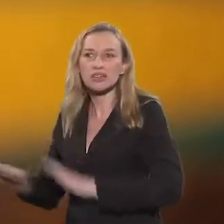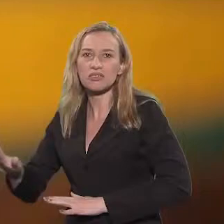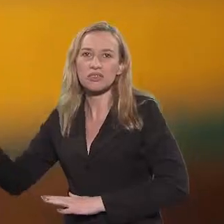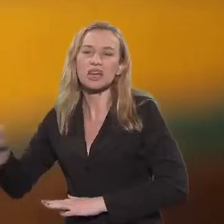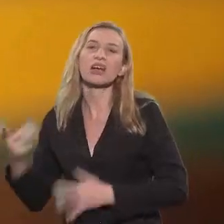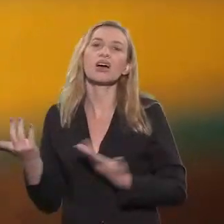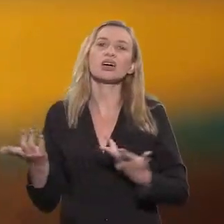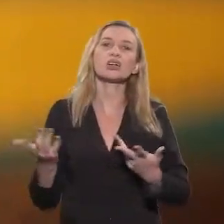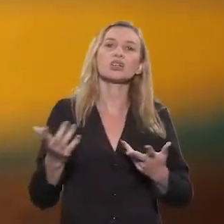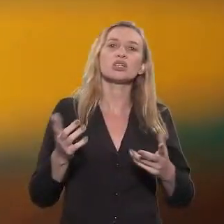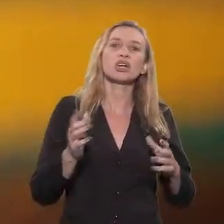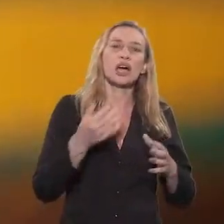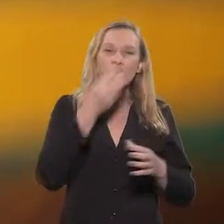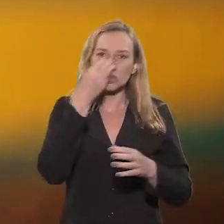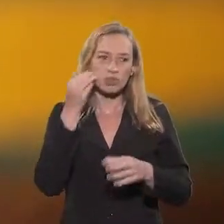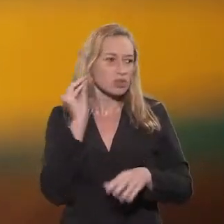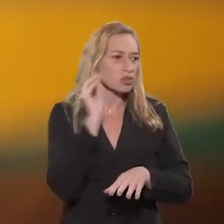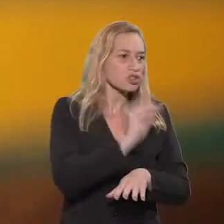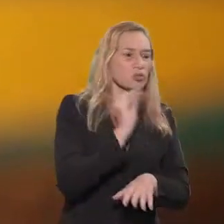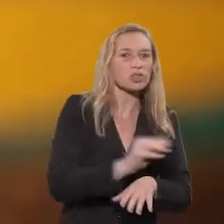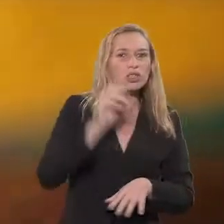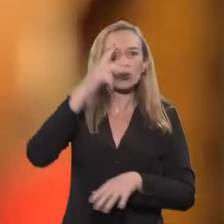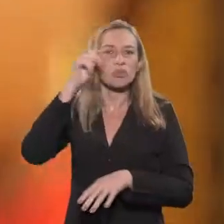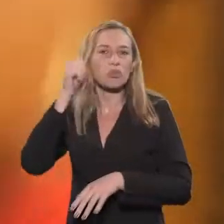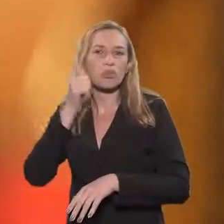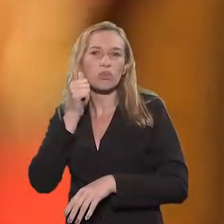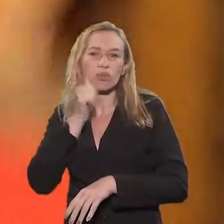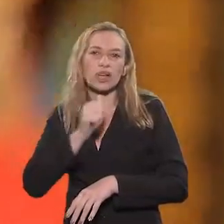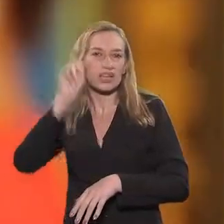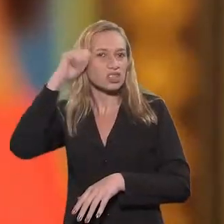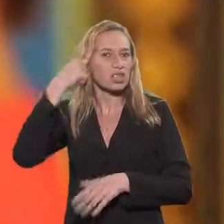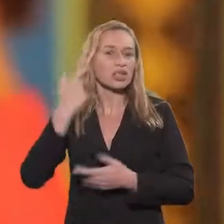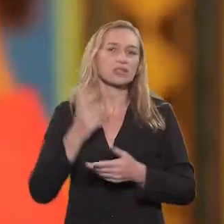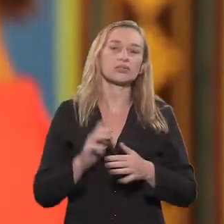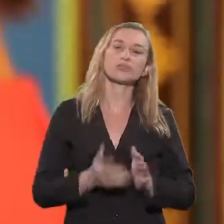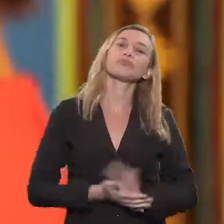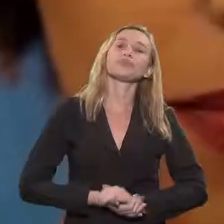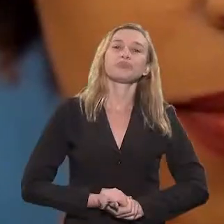nos marginalizados, nos excluídos, nas mulheres negras.